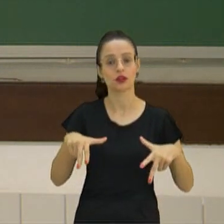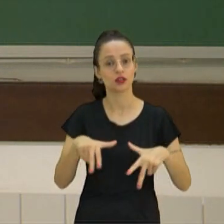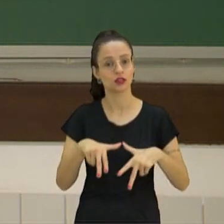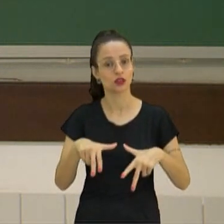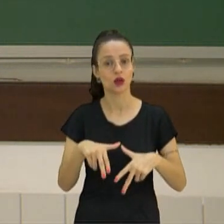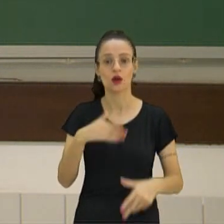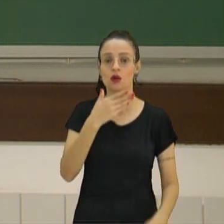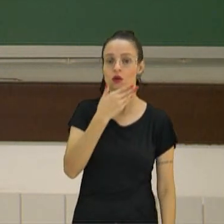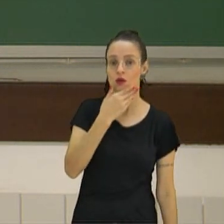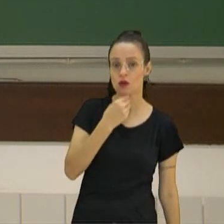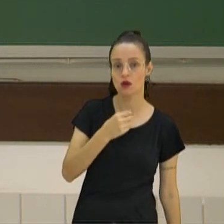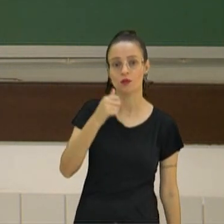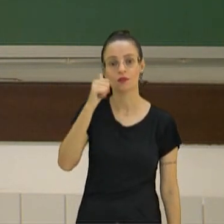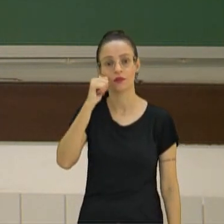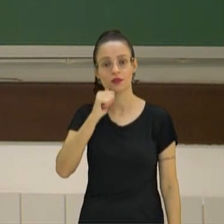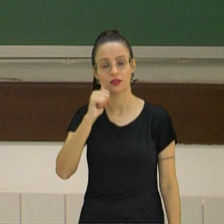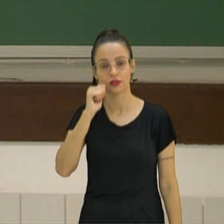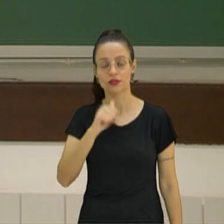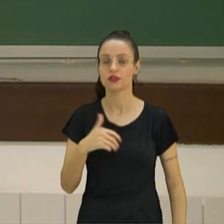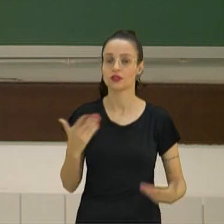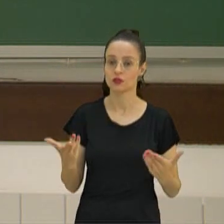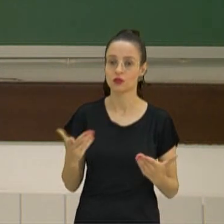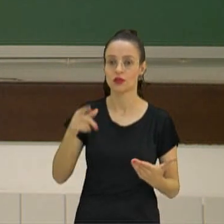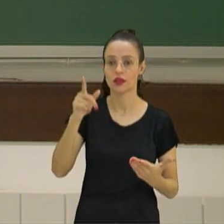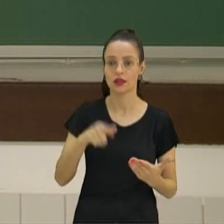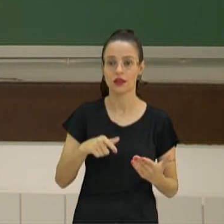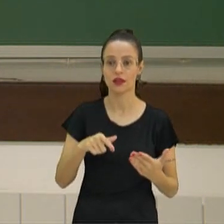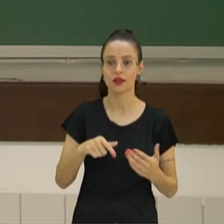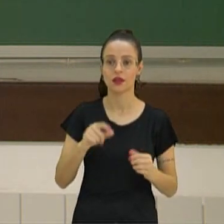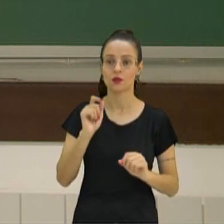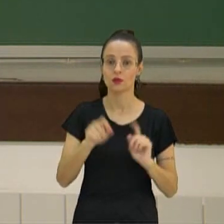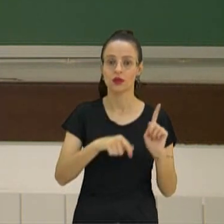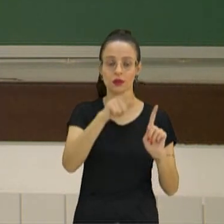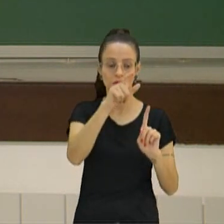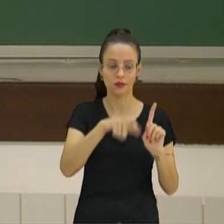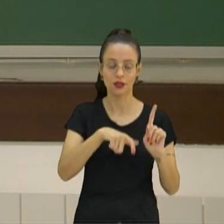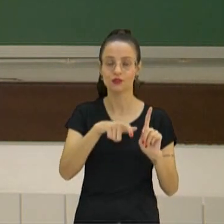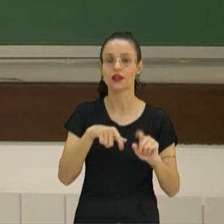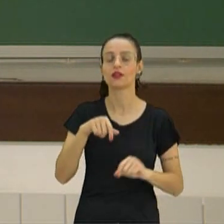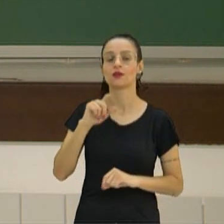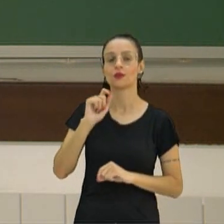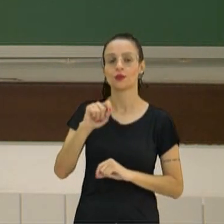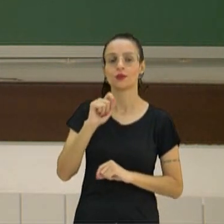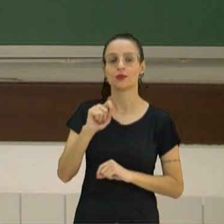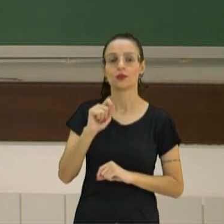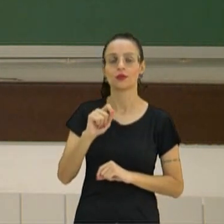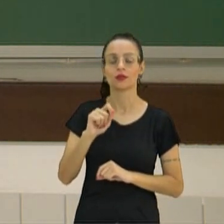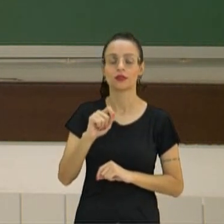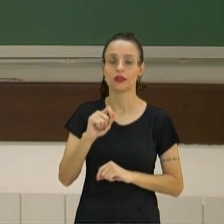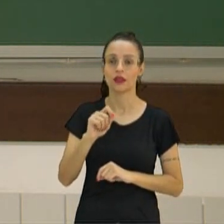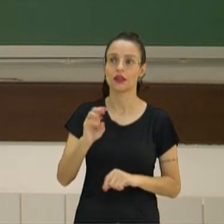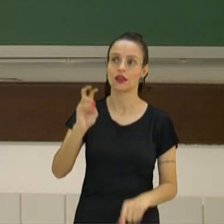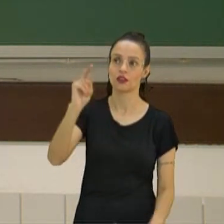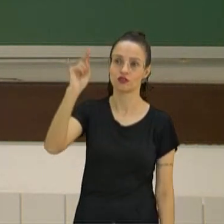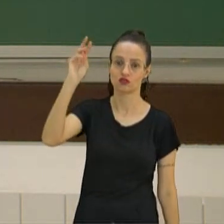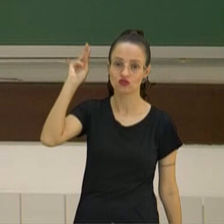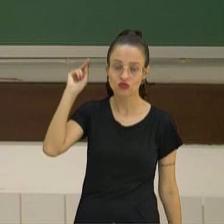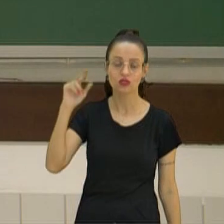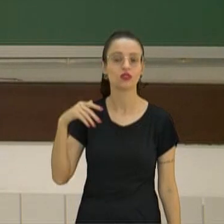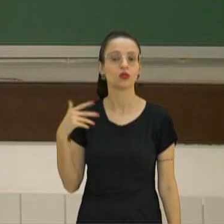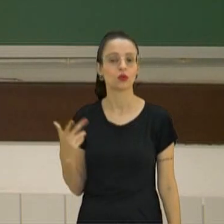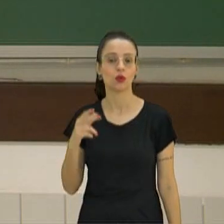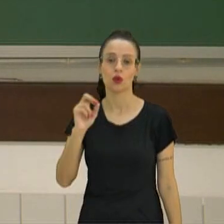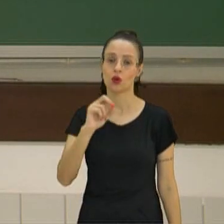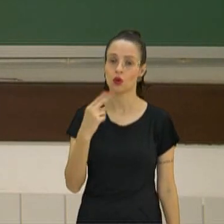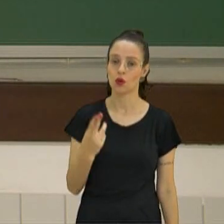personagem masculino, feminino, né? Se é um personagem que está mais num tempo mais antigo, né?